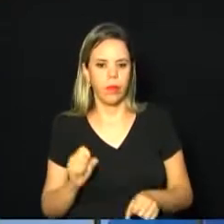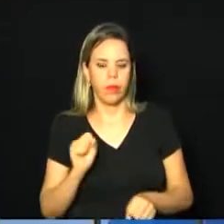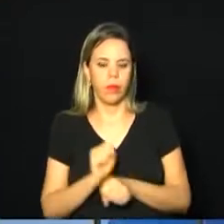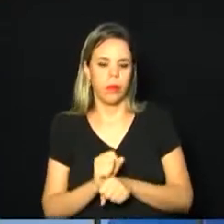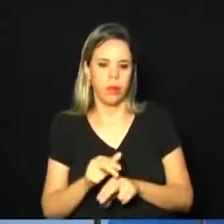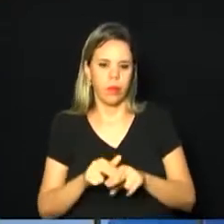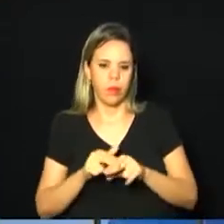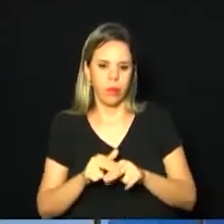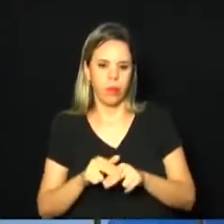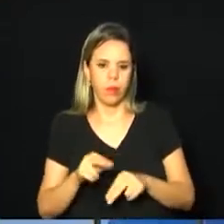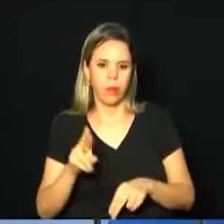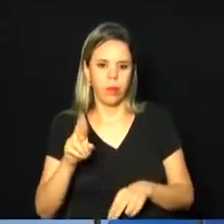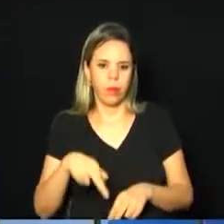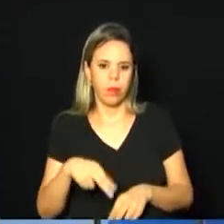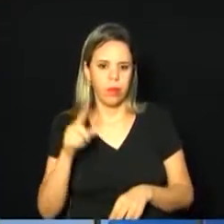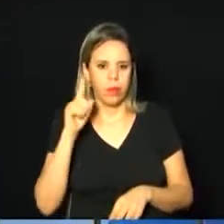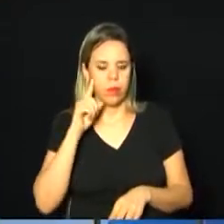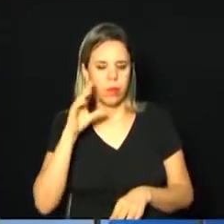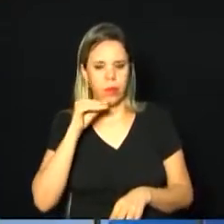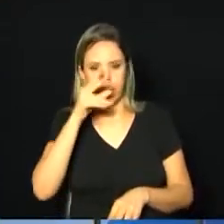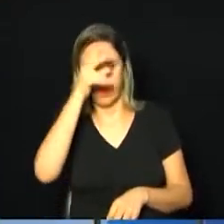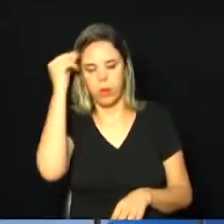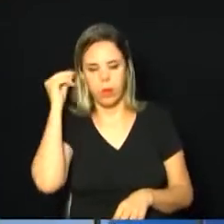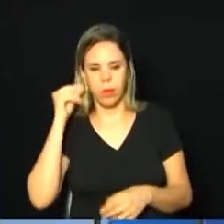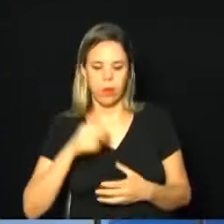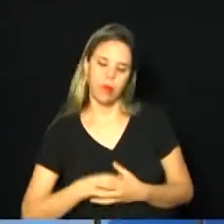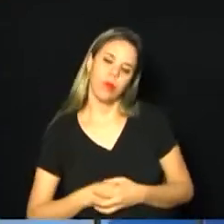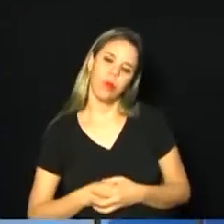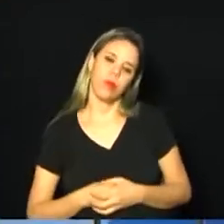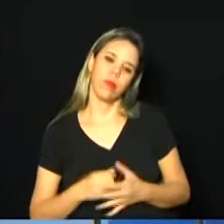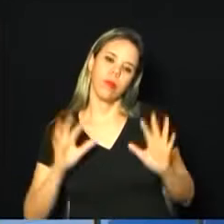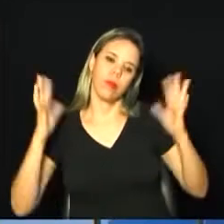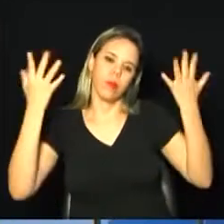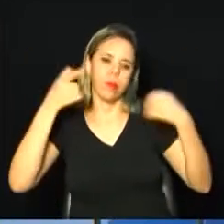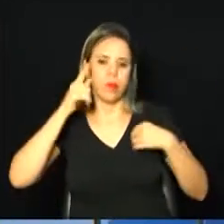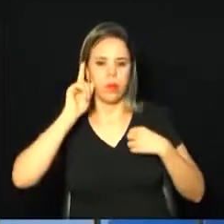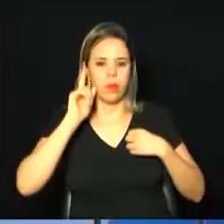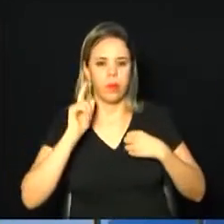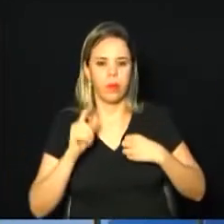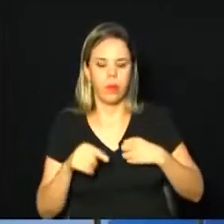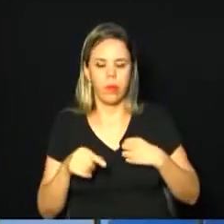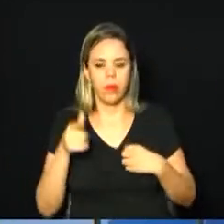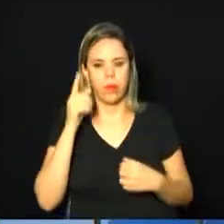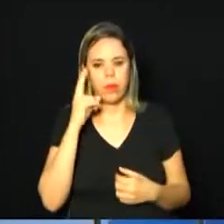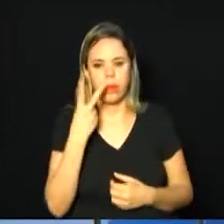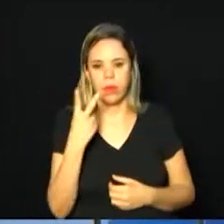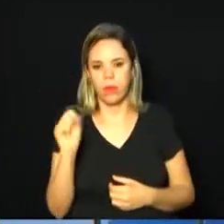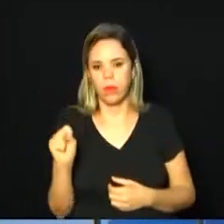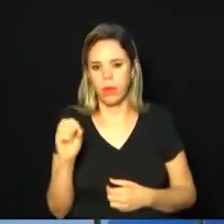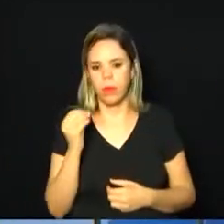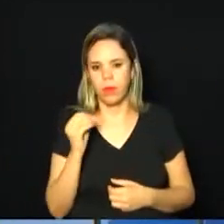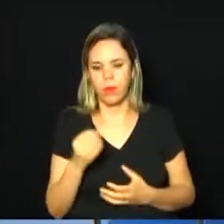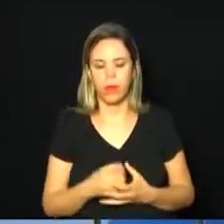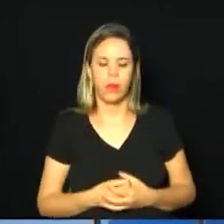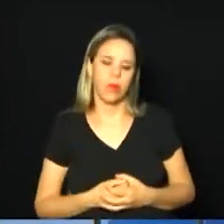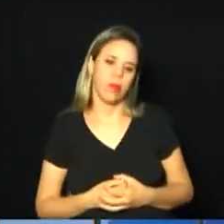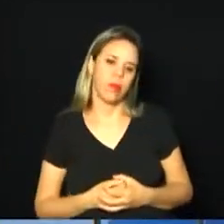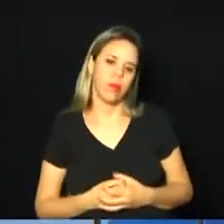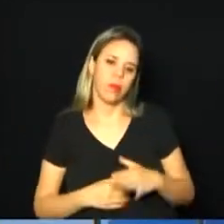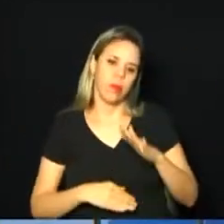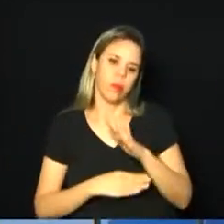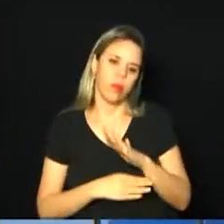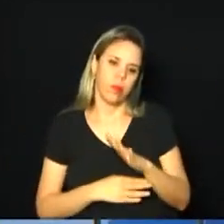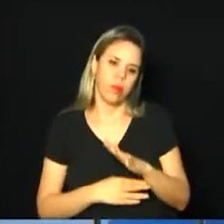suspenso em razão do Dia do Servidor Público comemorado ontem no dia vinte e oito de outubro o